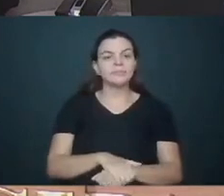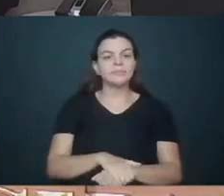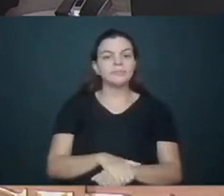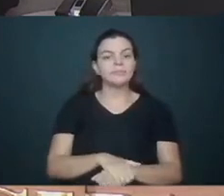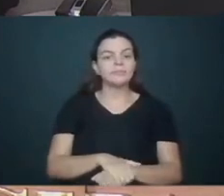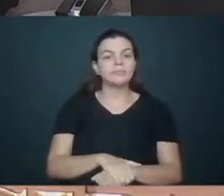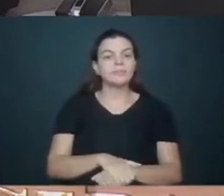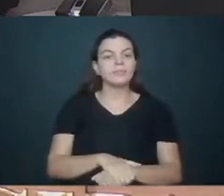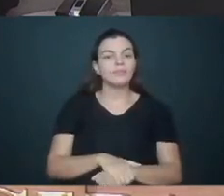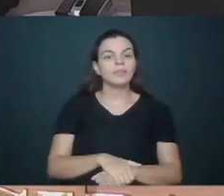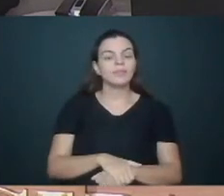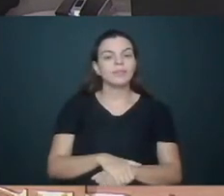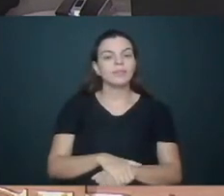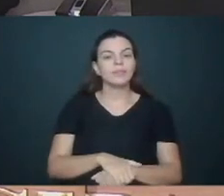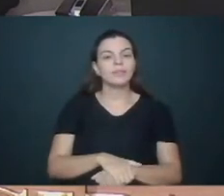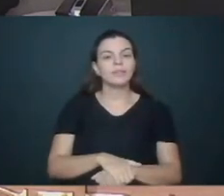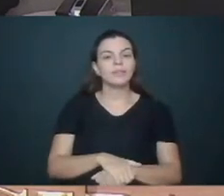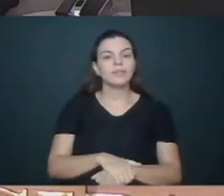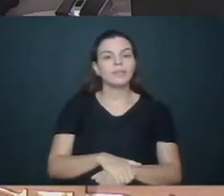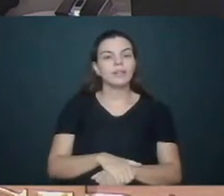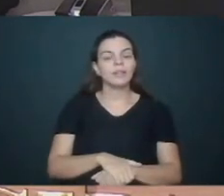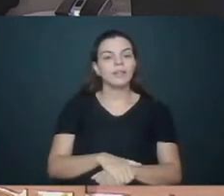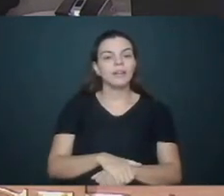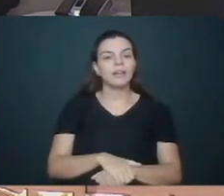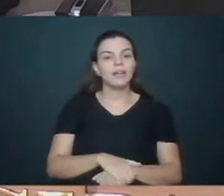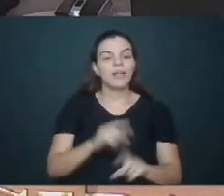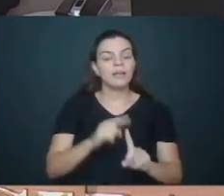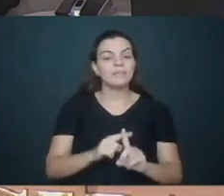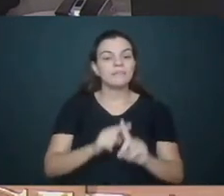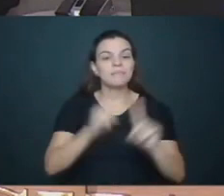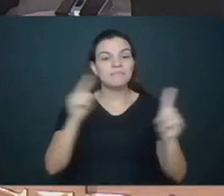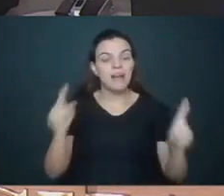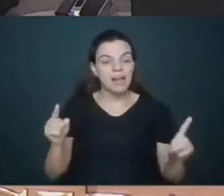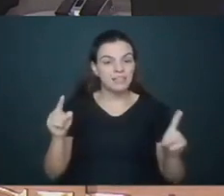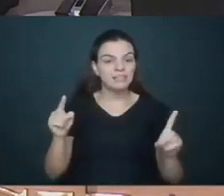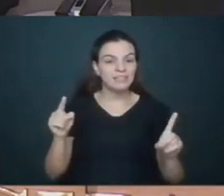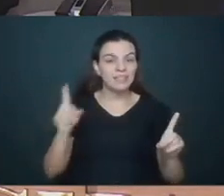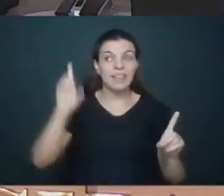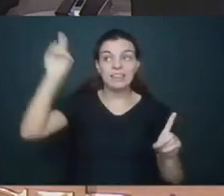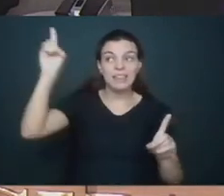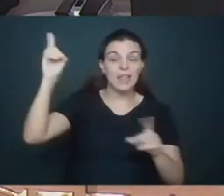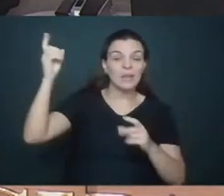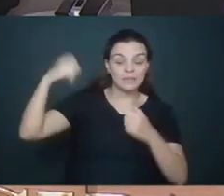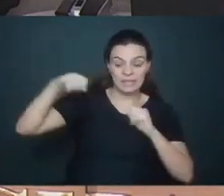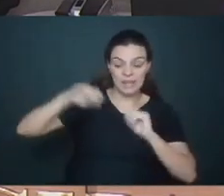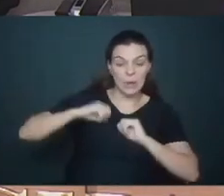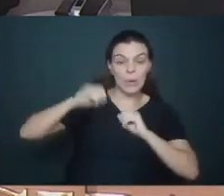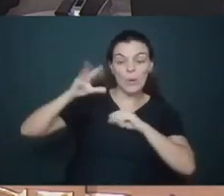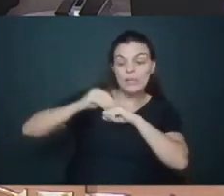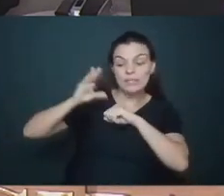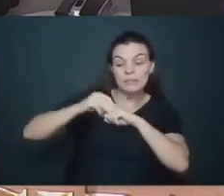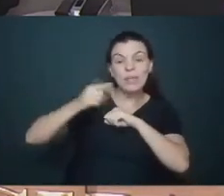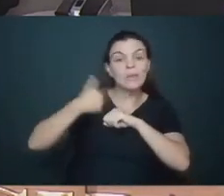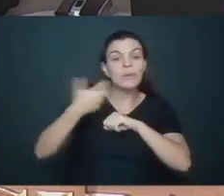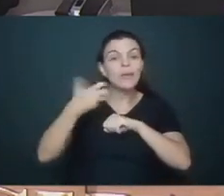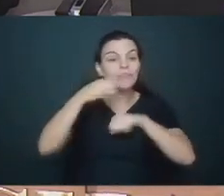transferir o conhecimento que Deus, natureza, nos deu, que seja útil para a sociedade, e